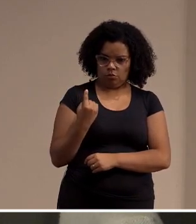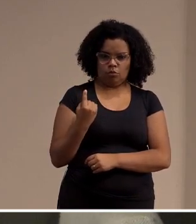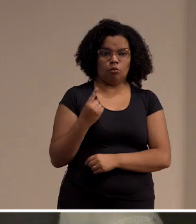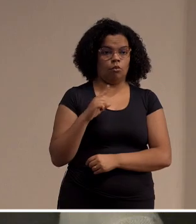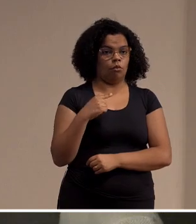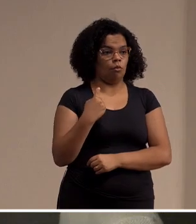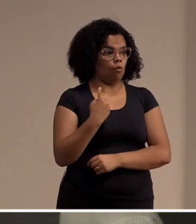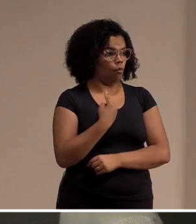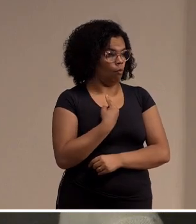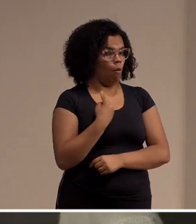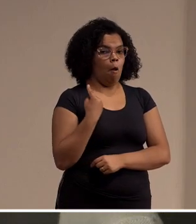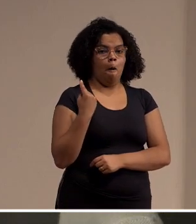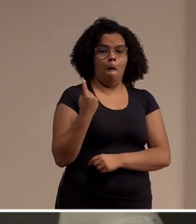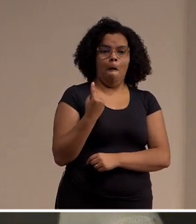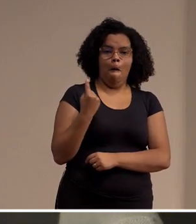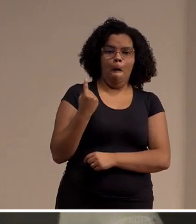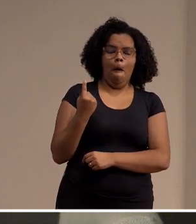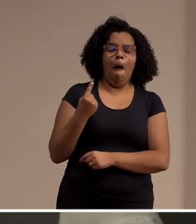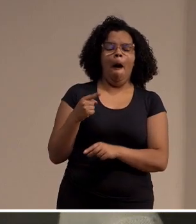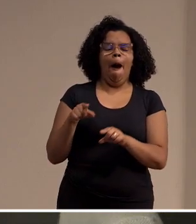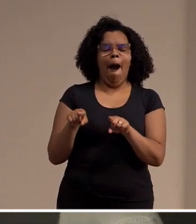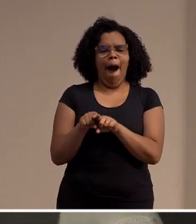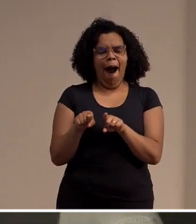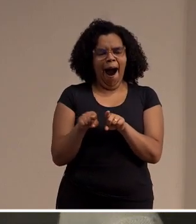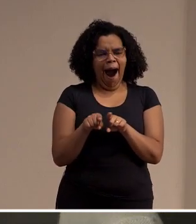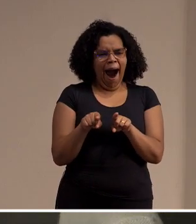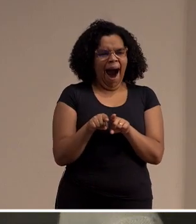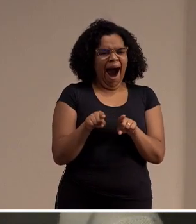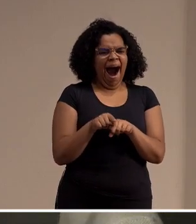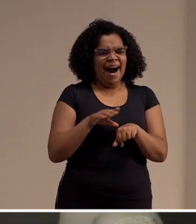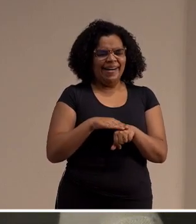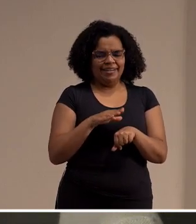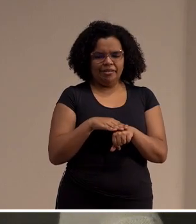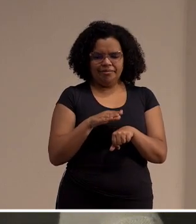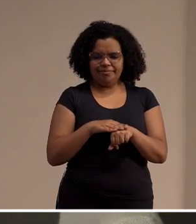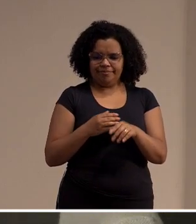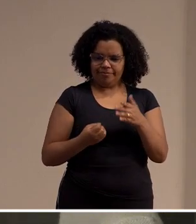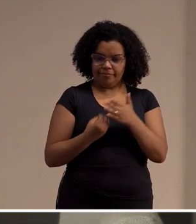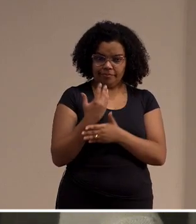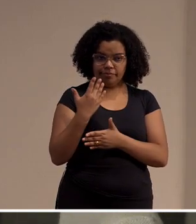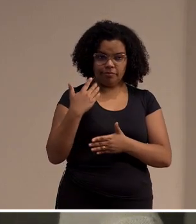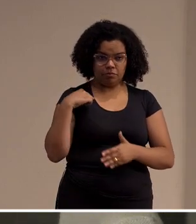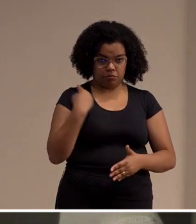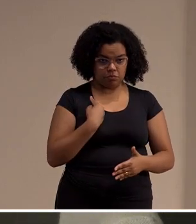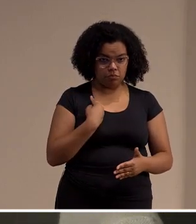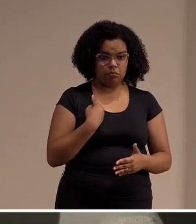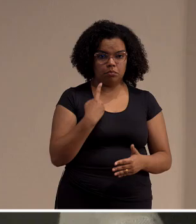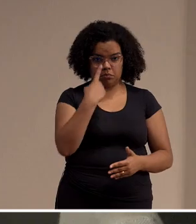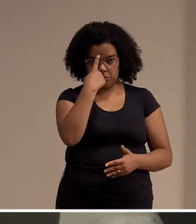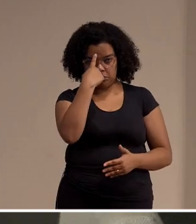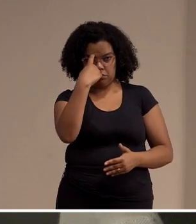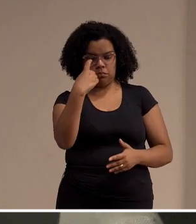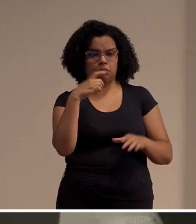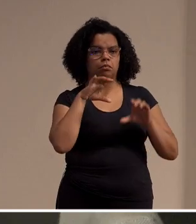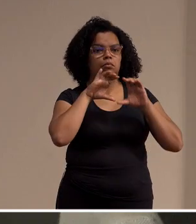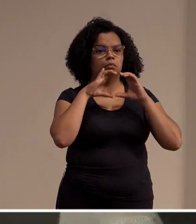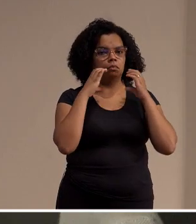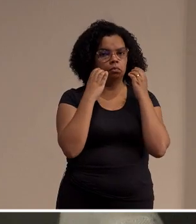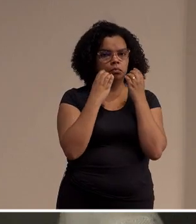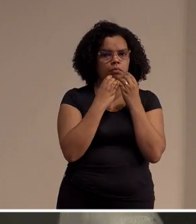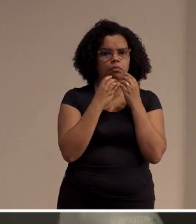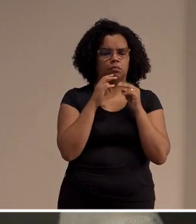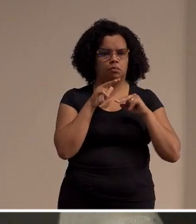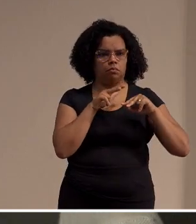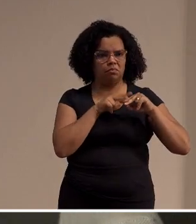nós nos isolamos, mas, ao mesmo tempo, também isso fez surgir em nós uma ideia de comunidade, de que estamos